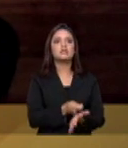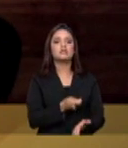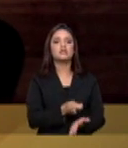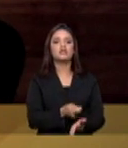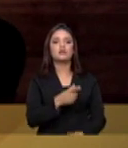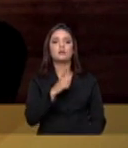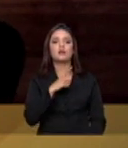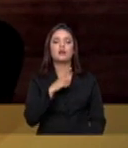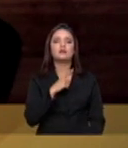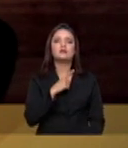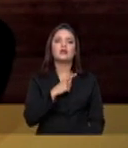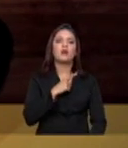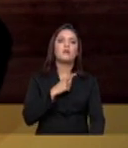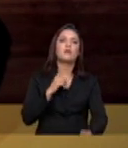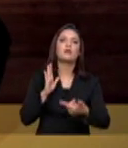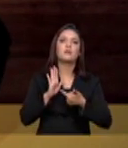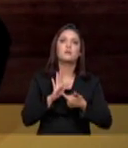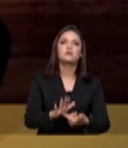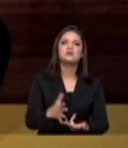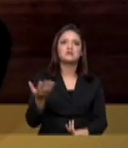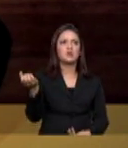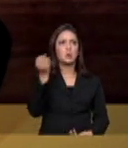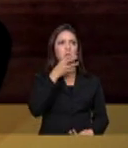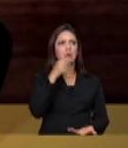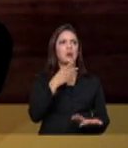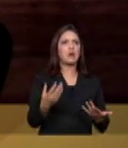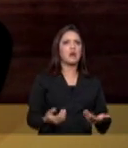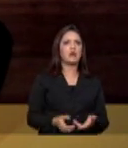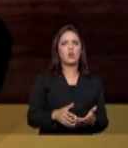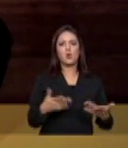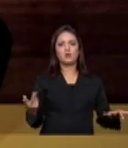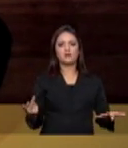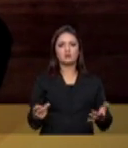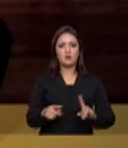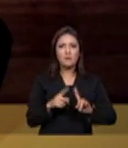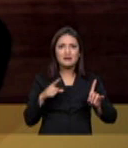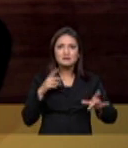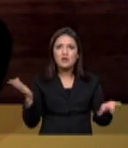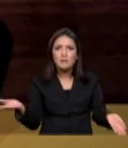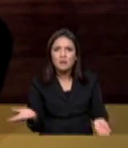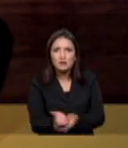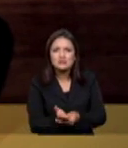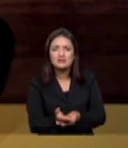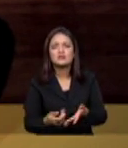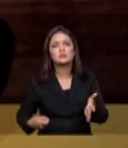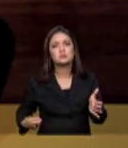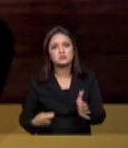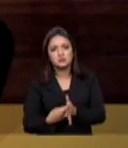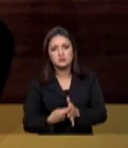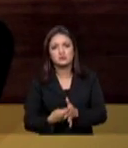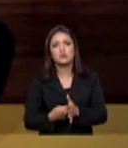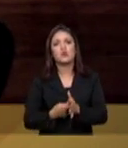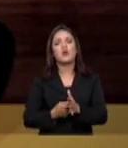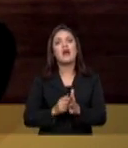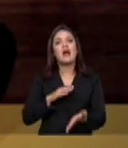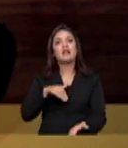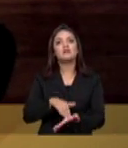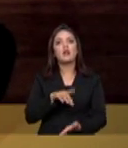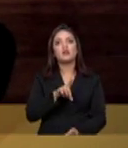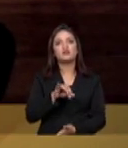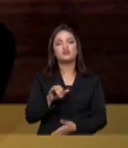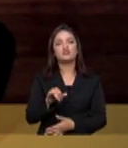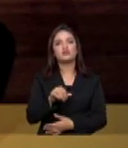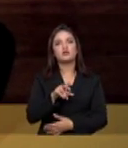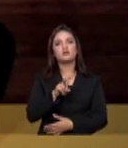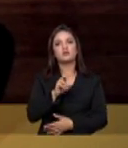do renitente esbulho a instauração de demanda possessória judicializada a data da